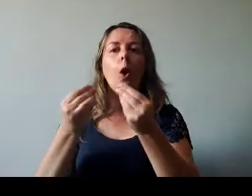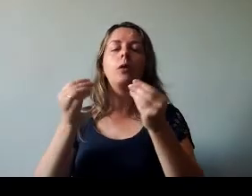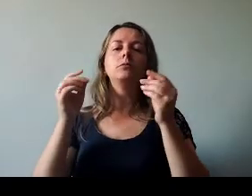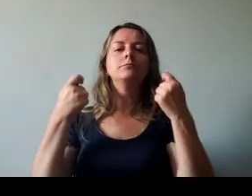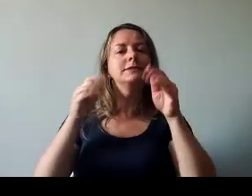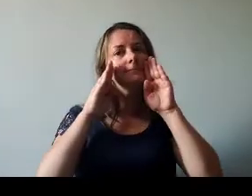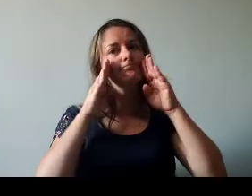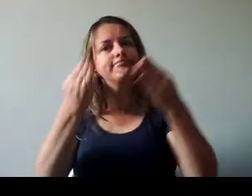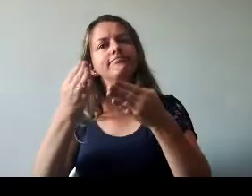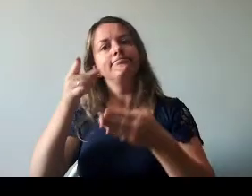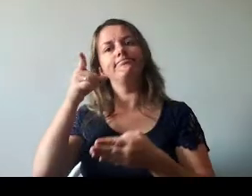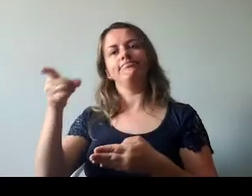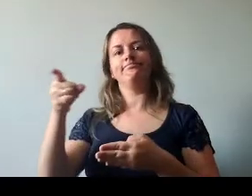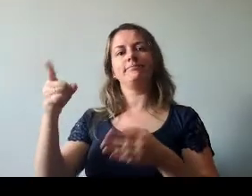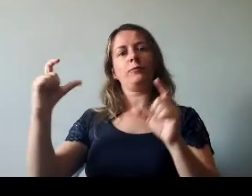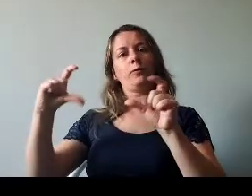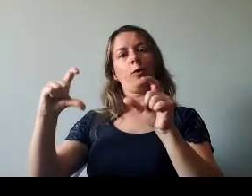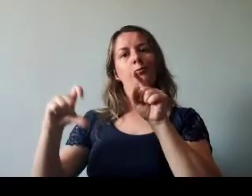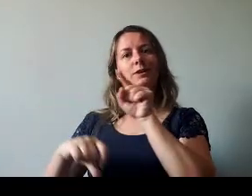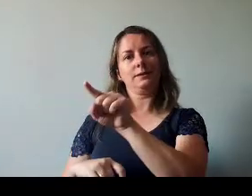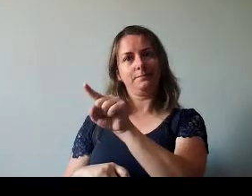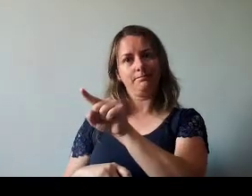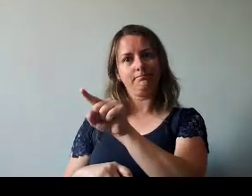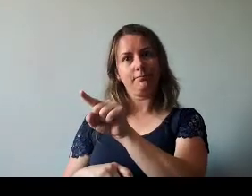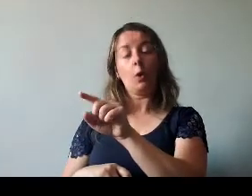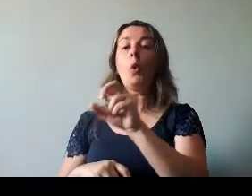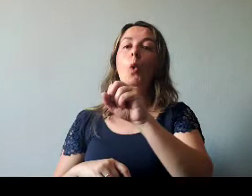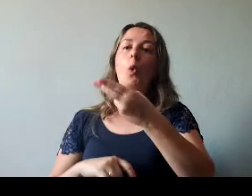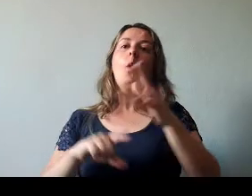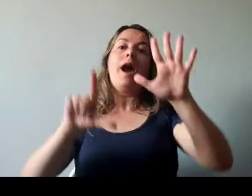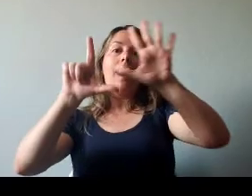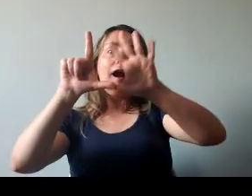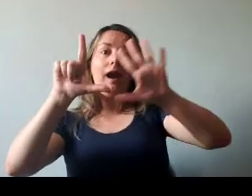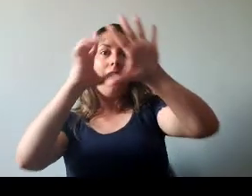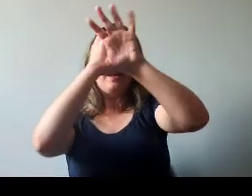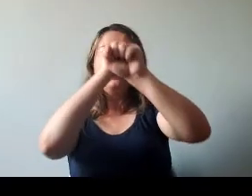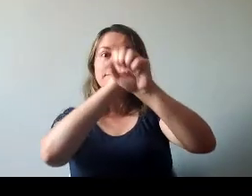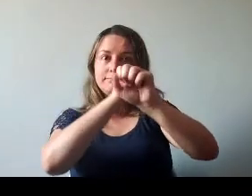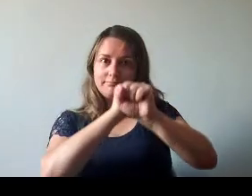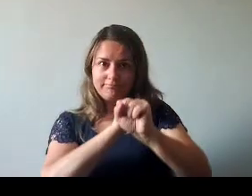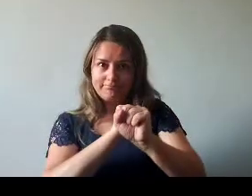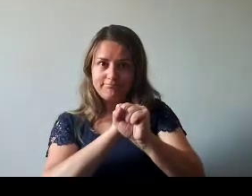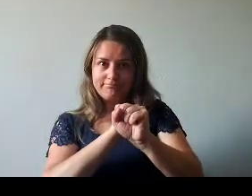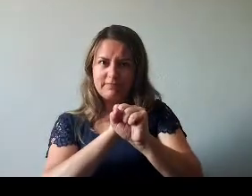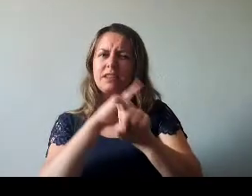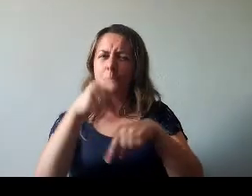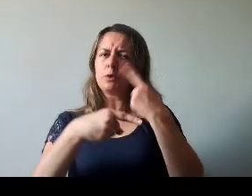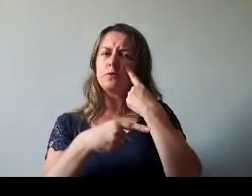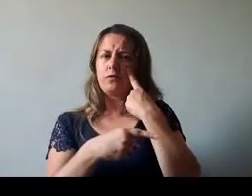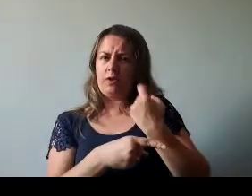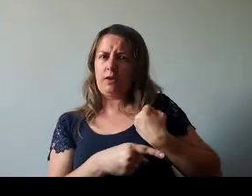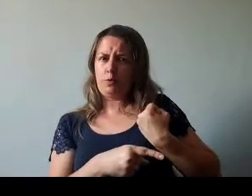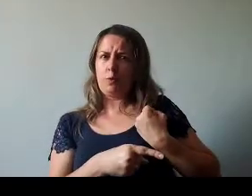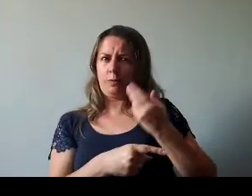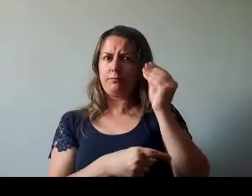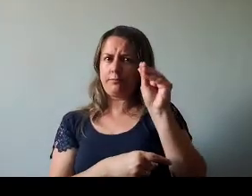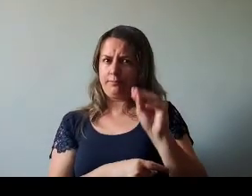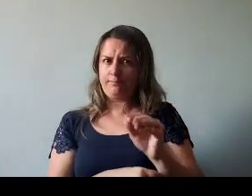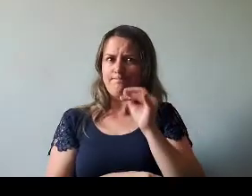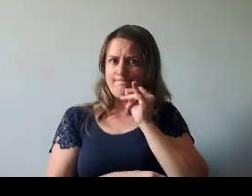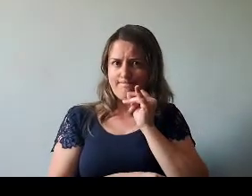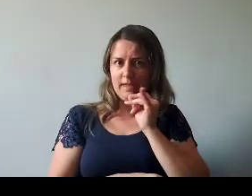aqui. Ou você faz a área, que eu já vou fazer com números, tá, gente? Ou você joga nessa fórmula